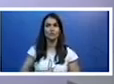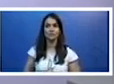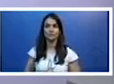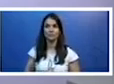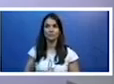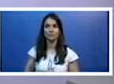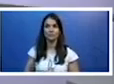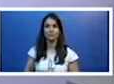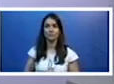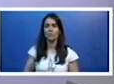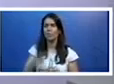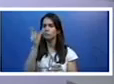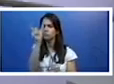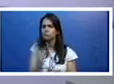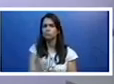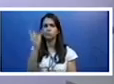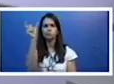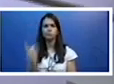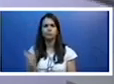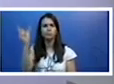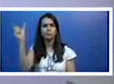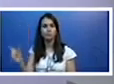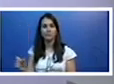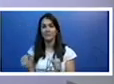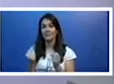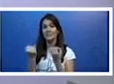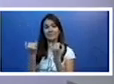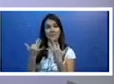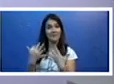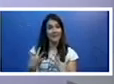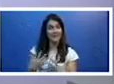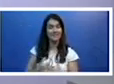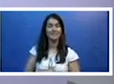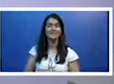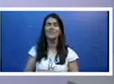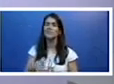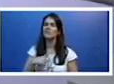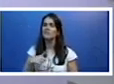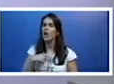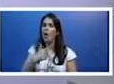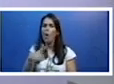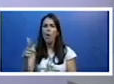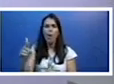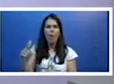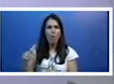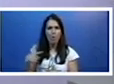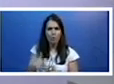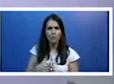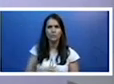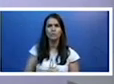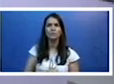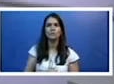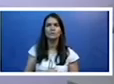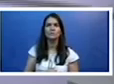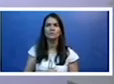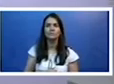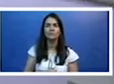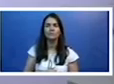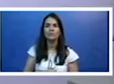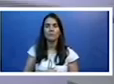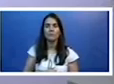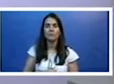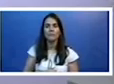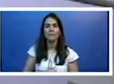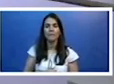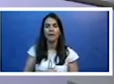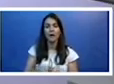6,314. E assim por diante, certo? Tem mais valores de seno, cosseno e tangente, mais valores